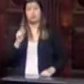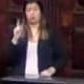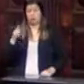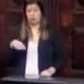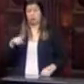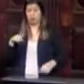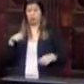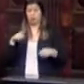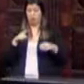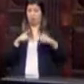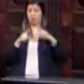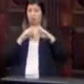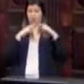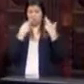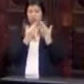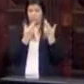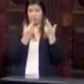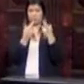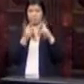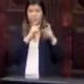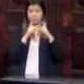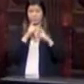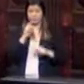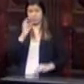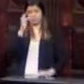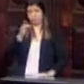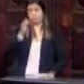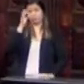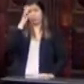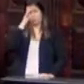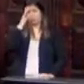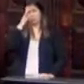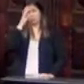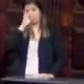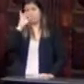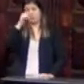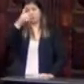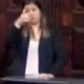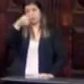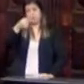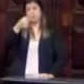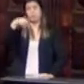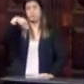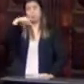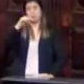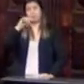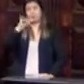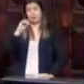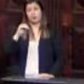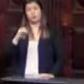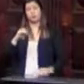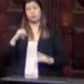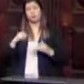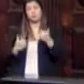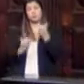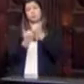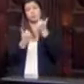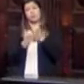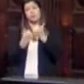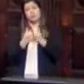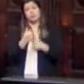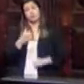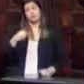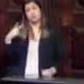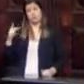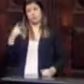audiência que ocorrerá na próxima quarta-feira, 17 de maio, com o ministro da Justiça, para que a gente possa diretamente,